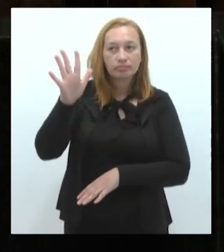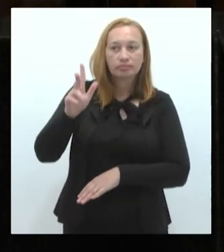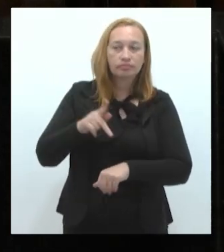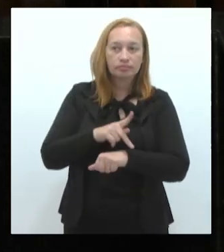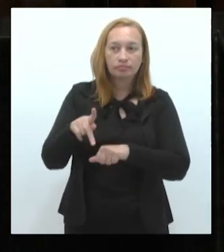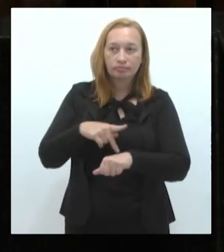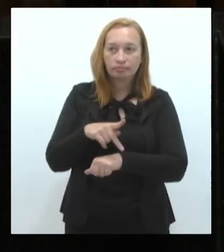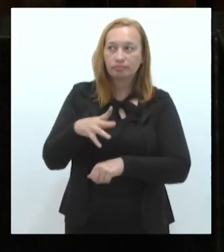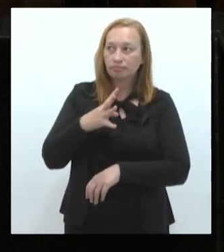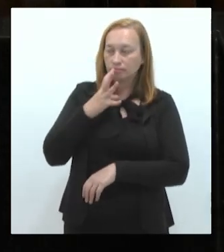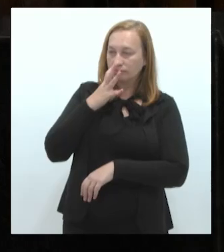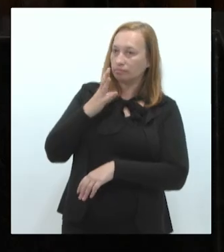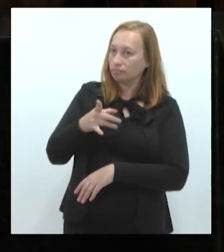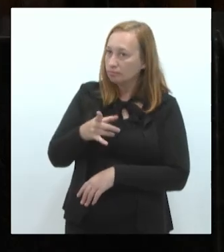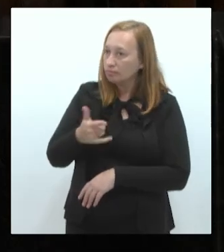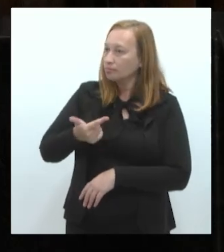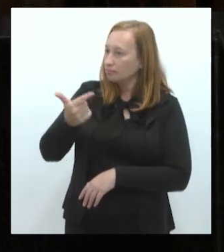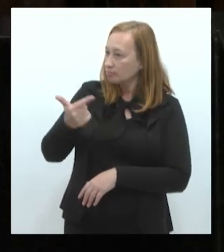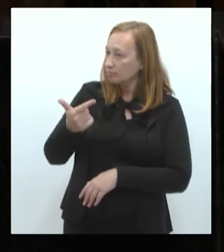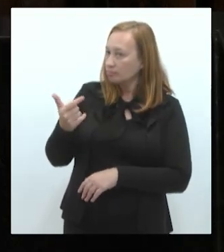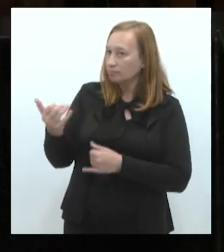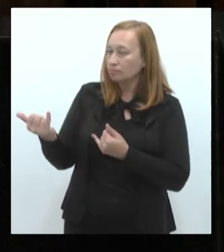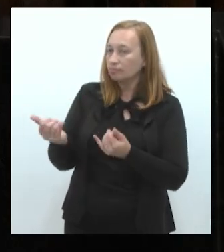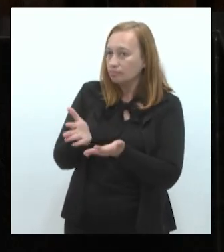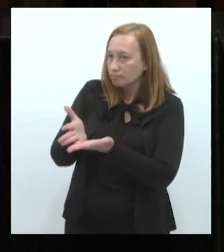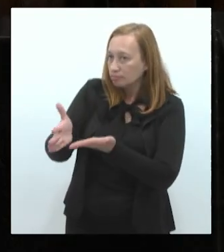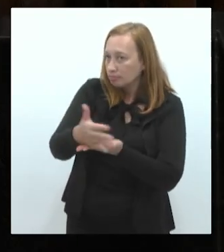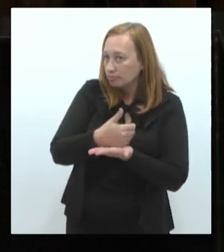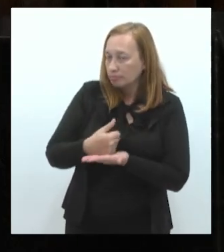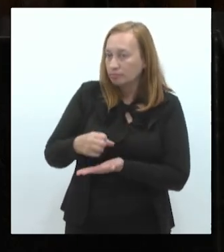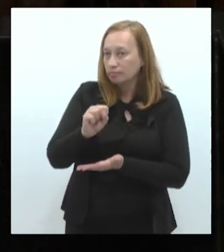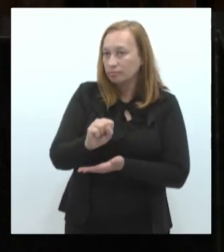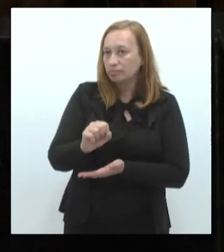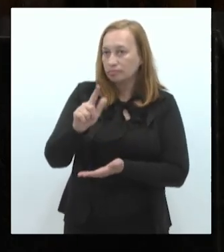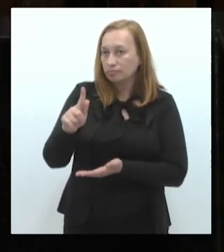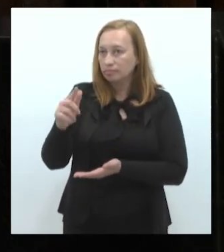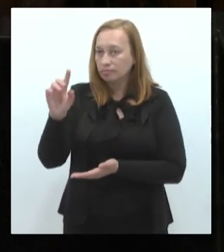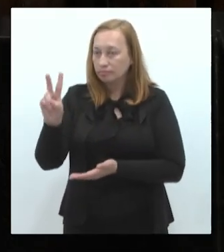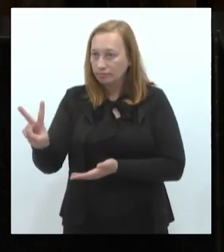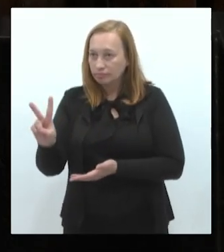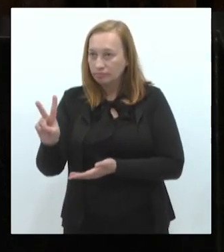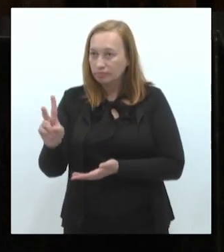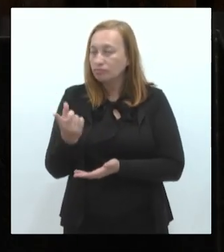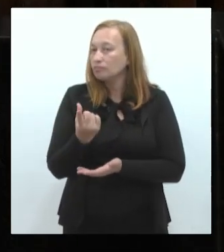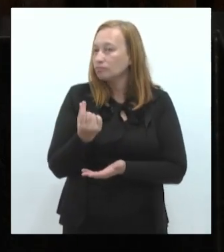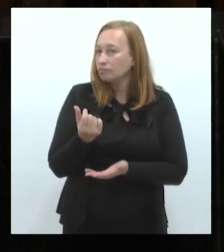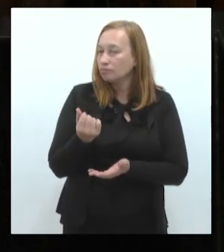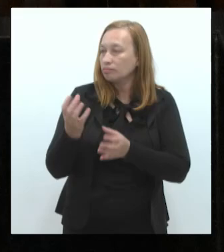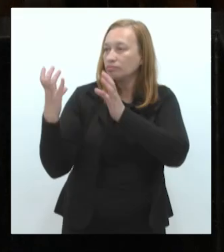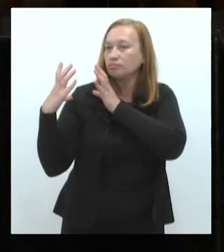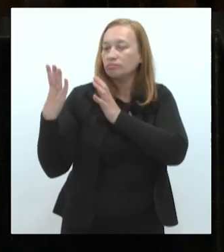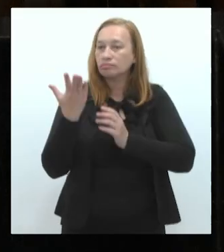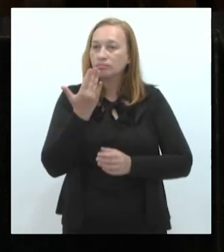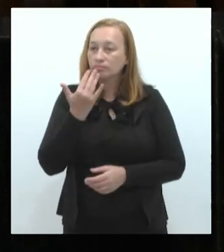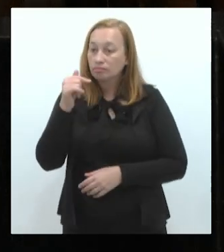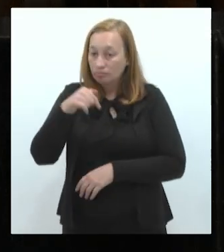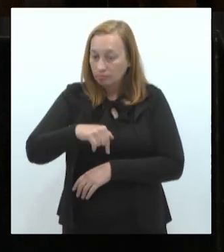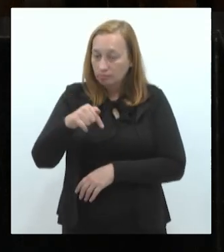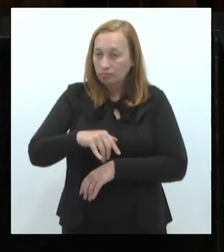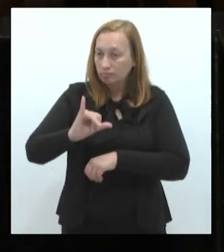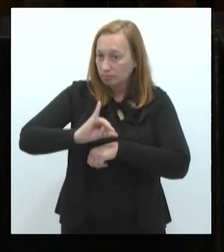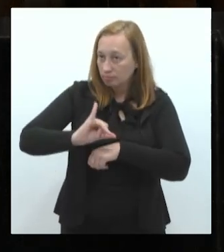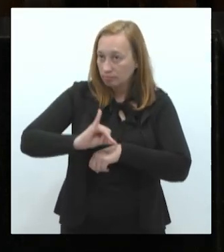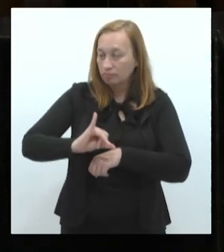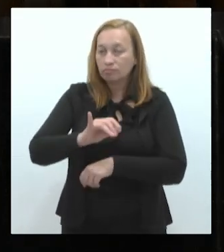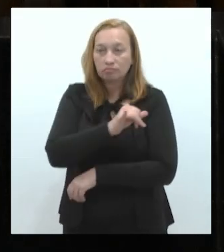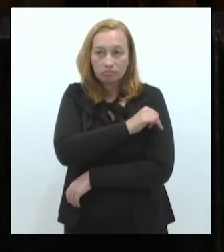E pasmem, que segundo os dados recentes da FGV, o valor da nossa cesta básica aqui na capital do Rio